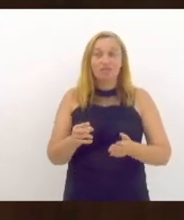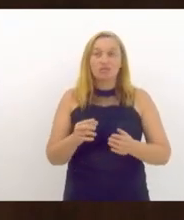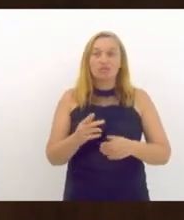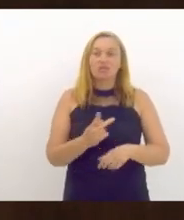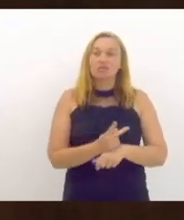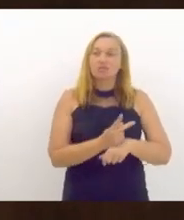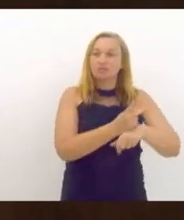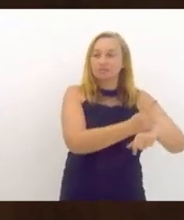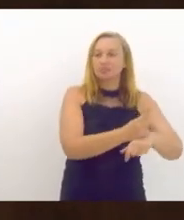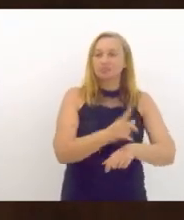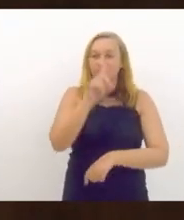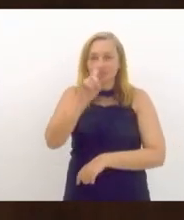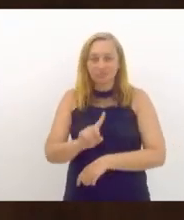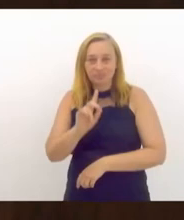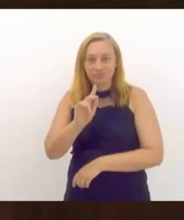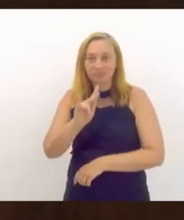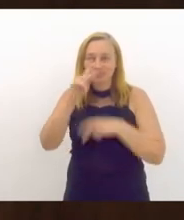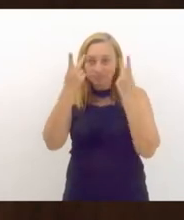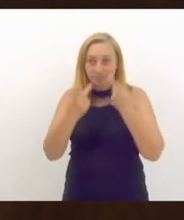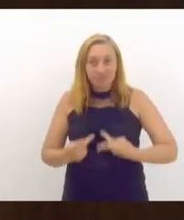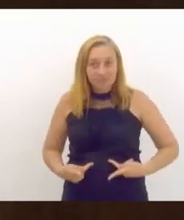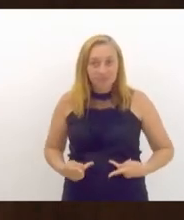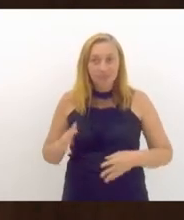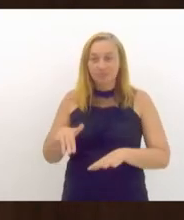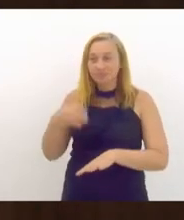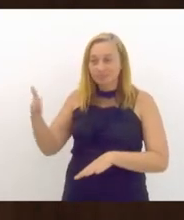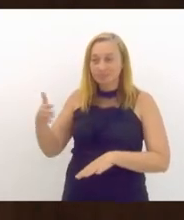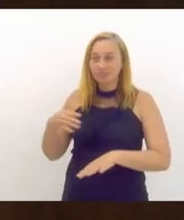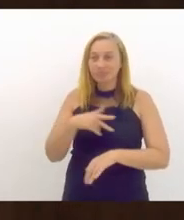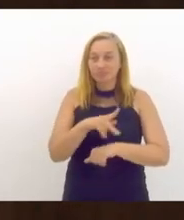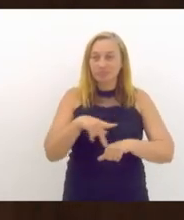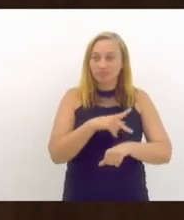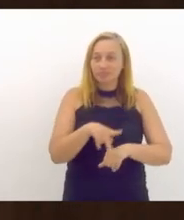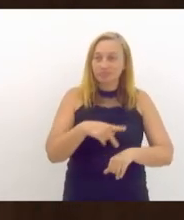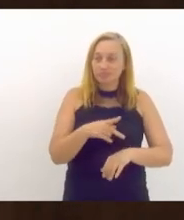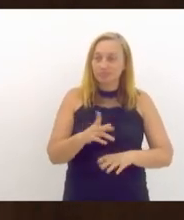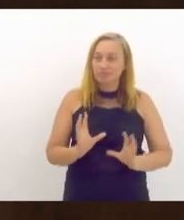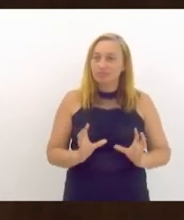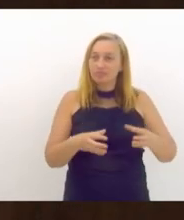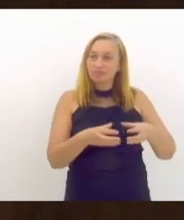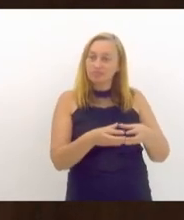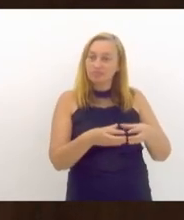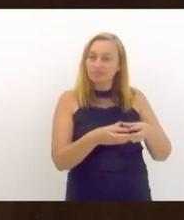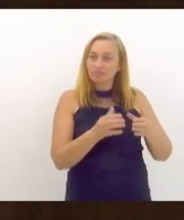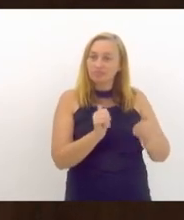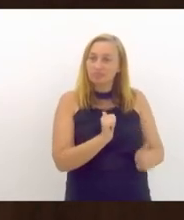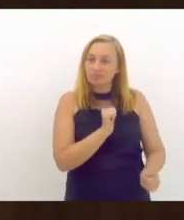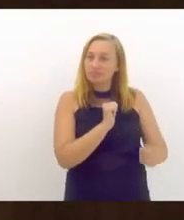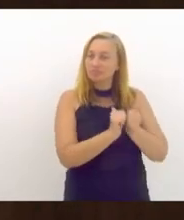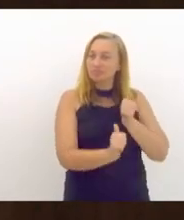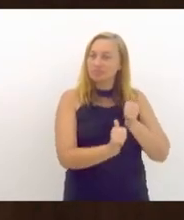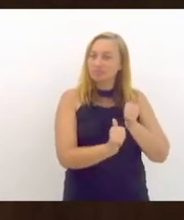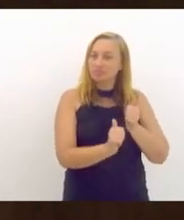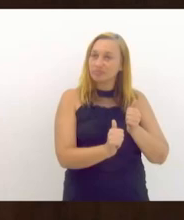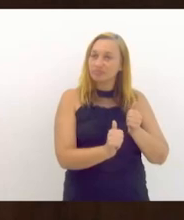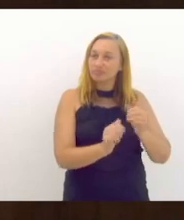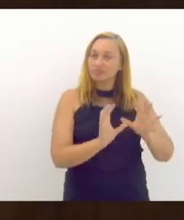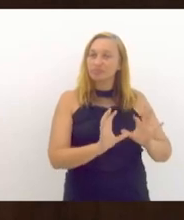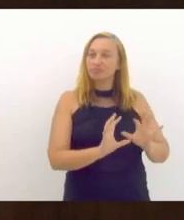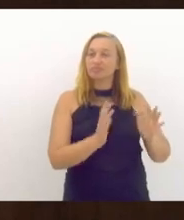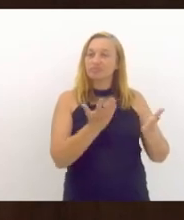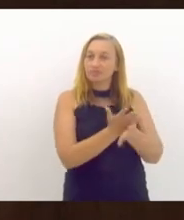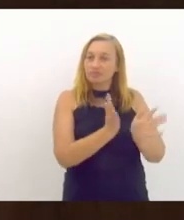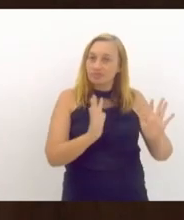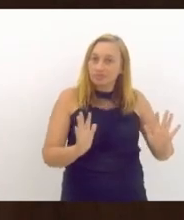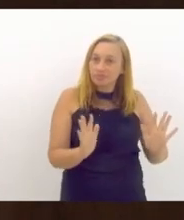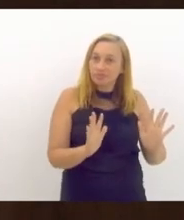de direitos humanos, um prêmio internacional, por ter trazido no seu grupo de atletas, ter permitido e ter acabado,